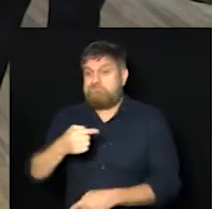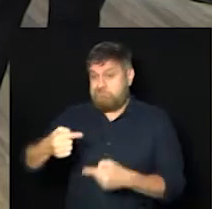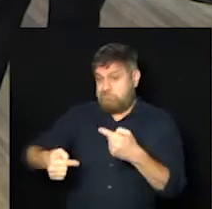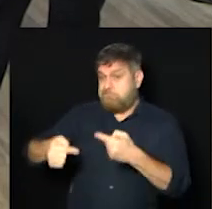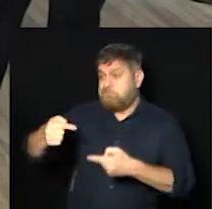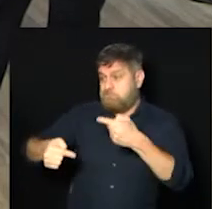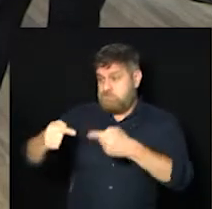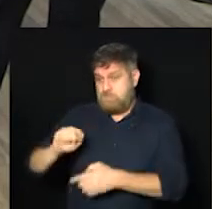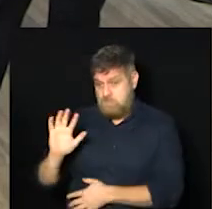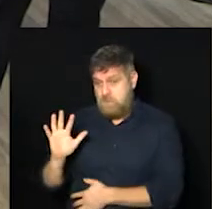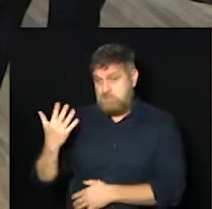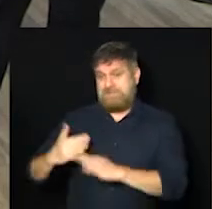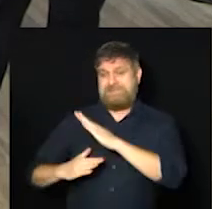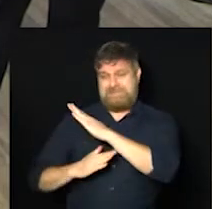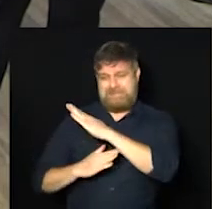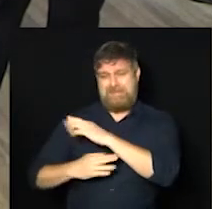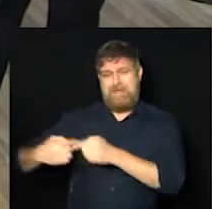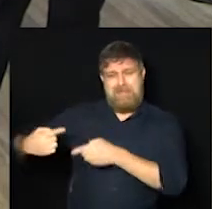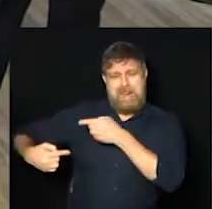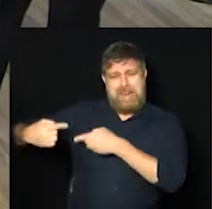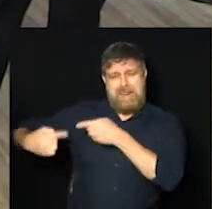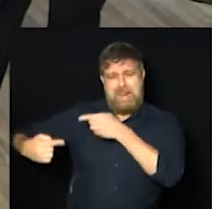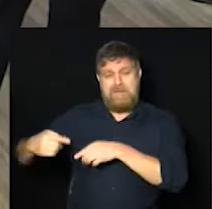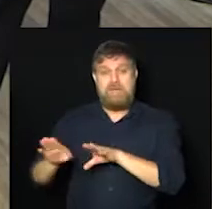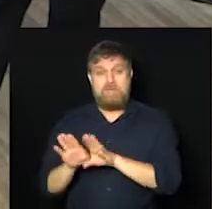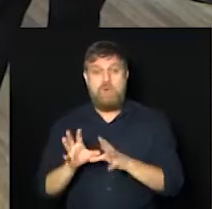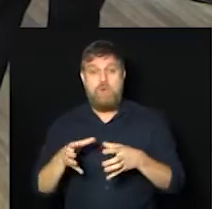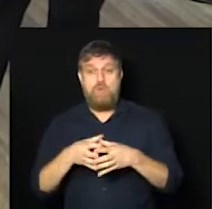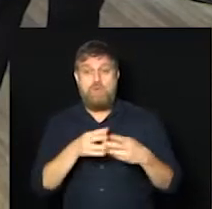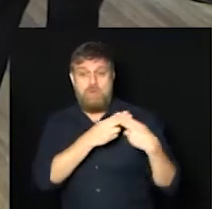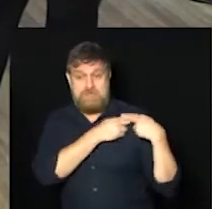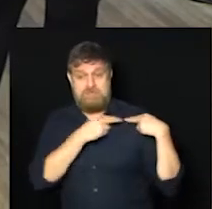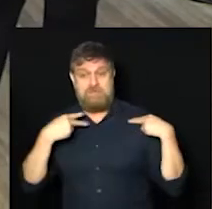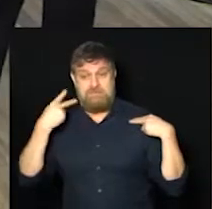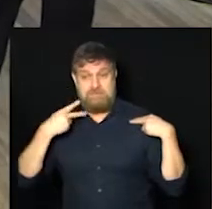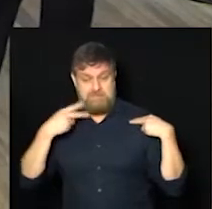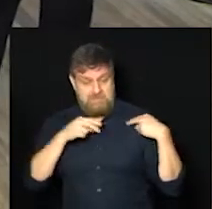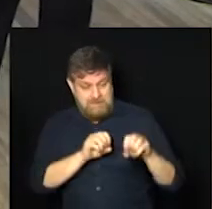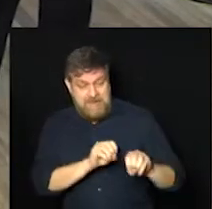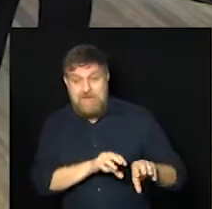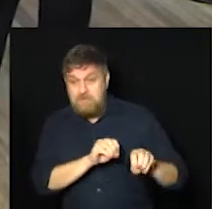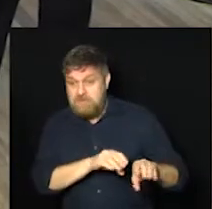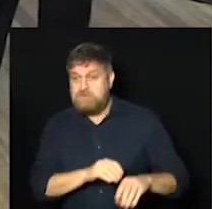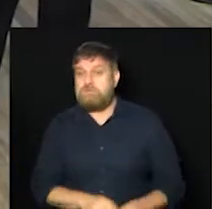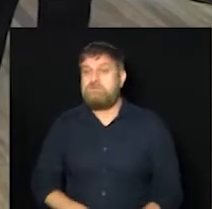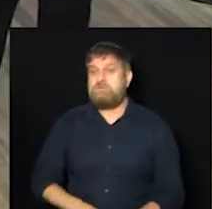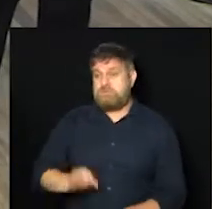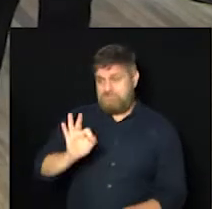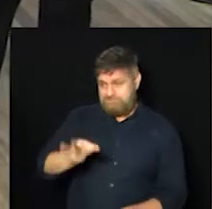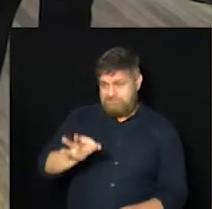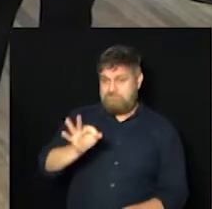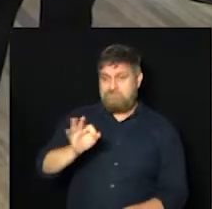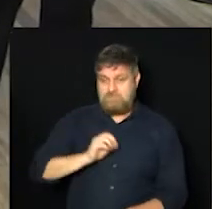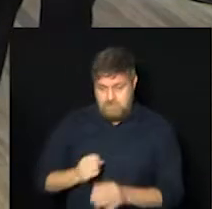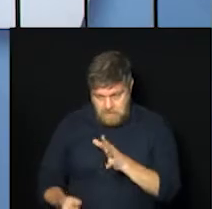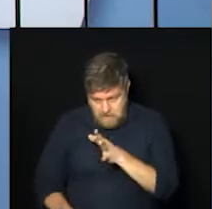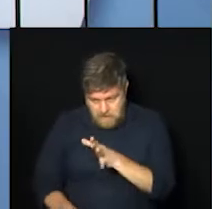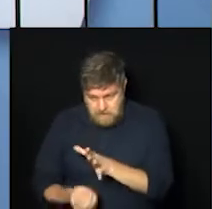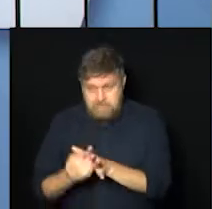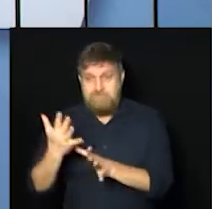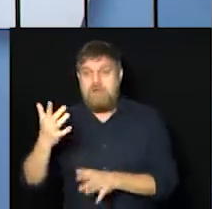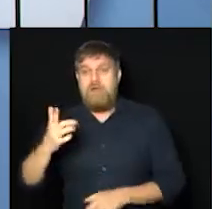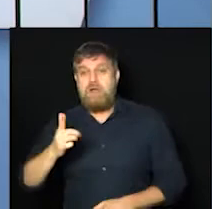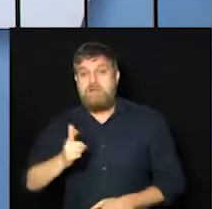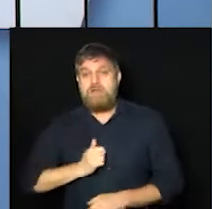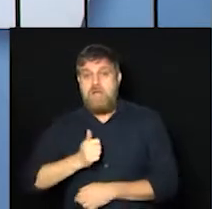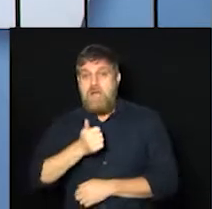tem acontecido aqui na Câmara de Campinas, também com a Comissão de Educação, né? Sim, tem acontecido bastante e ainda aí toda